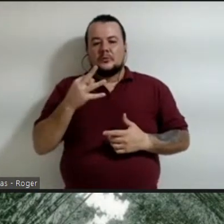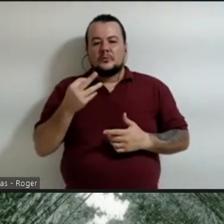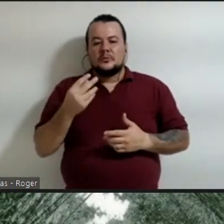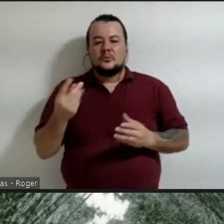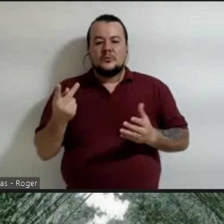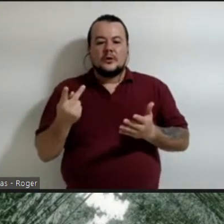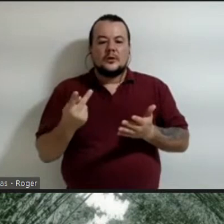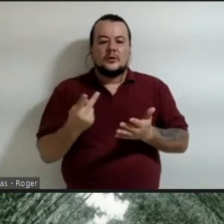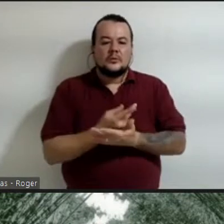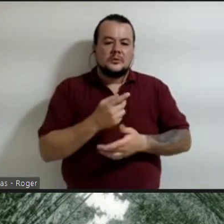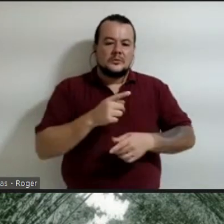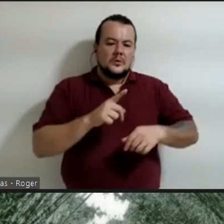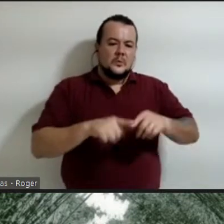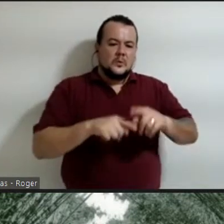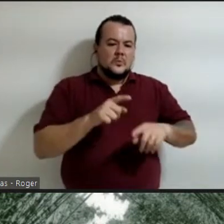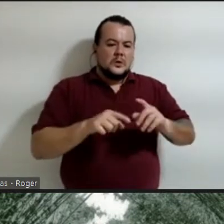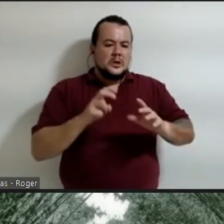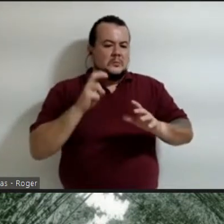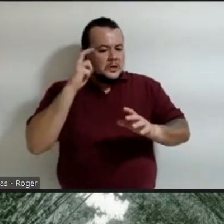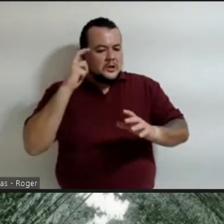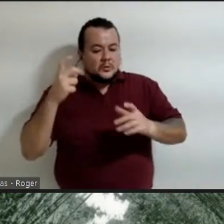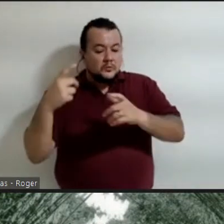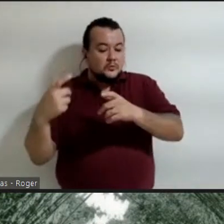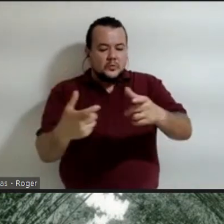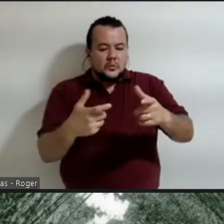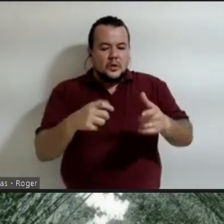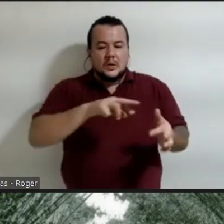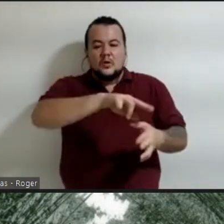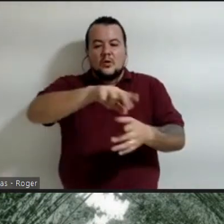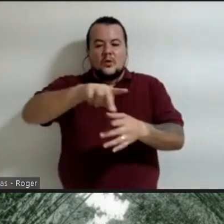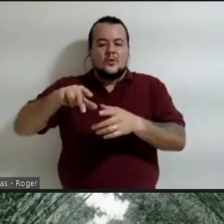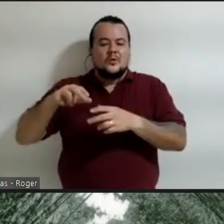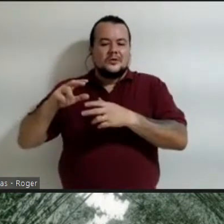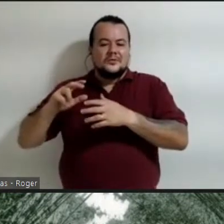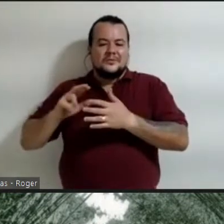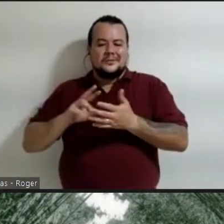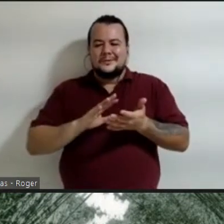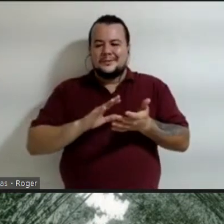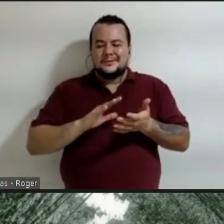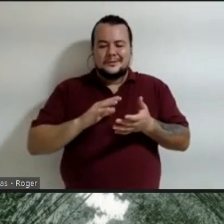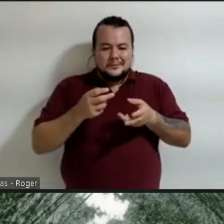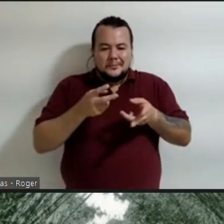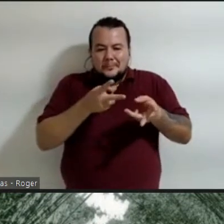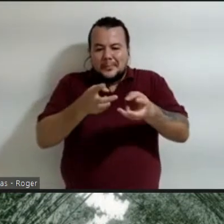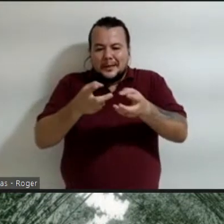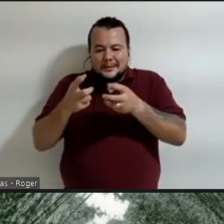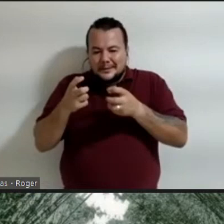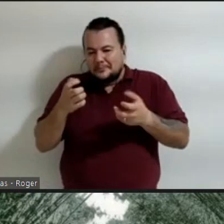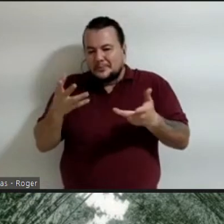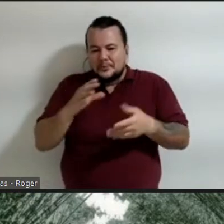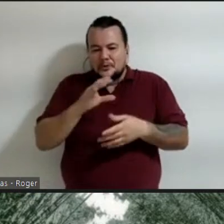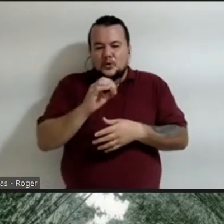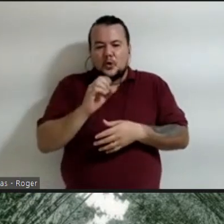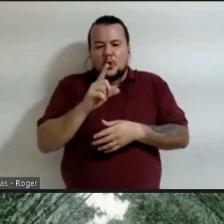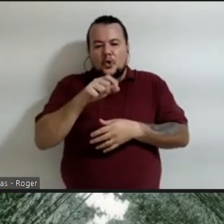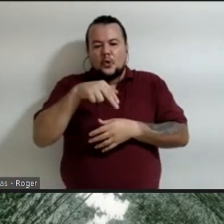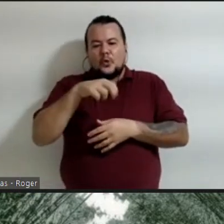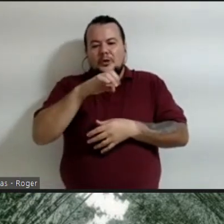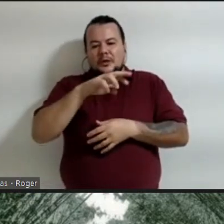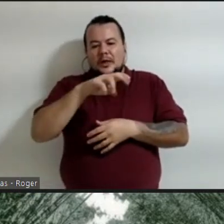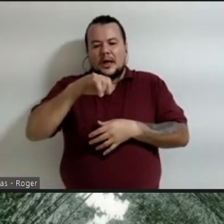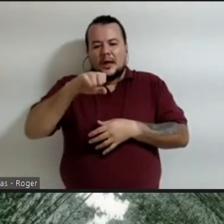culturais locais ou dessas diferentes tradições coloniais são possivelmente assimiladas